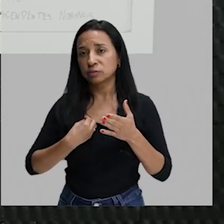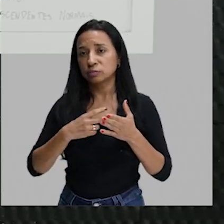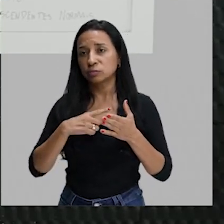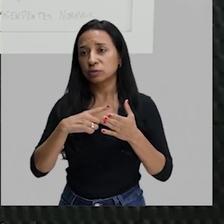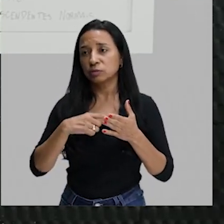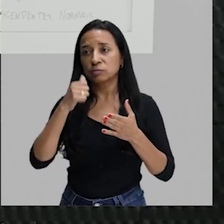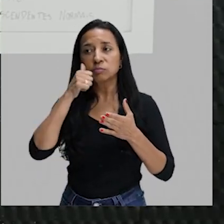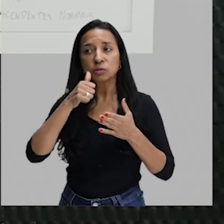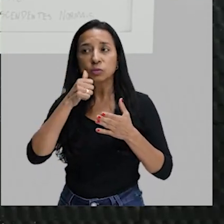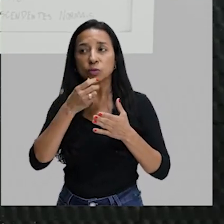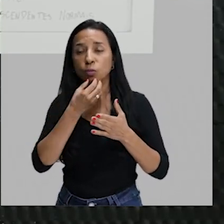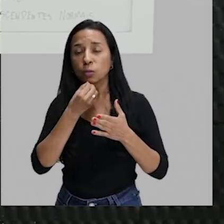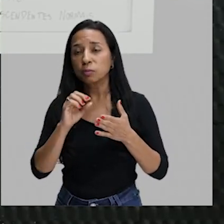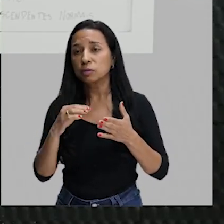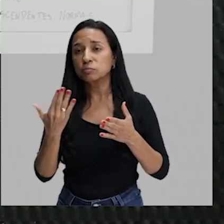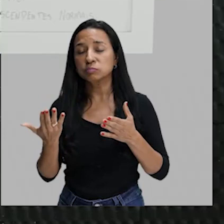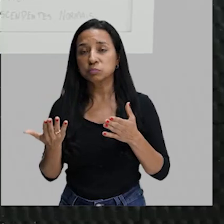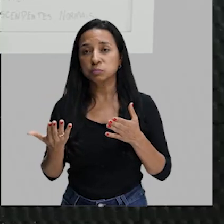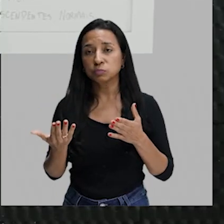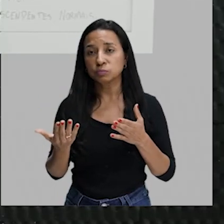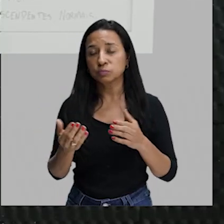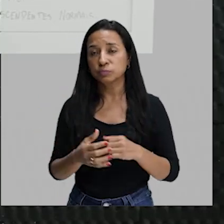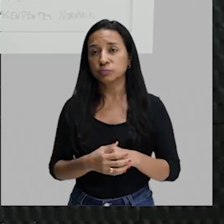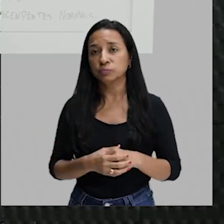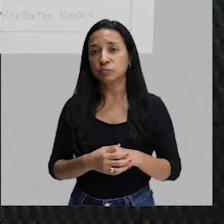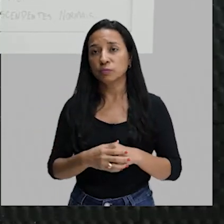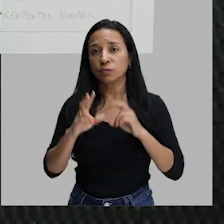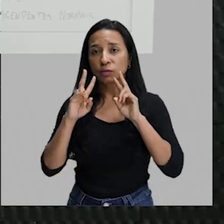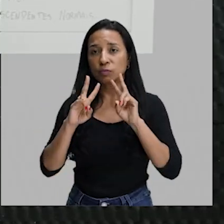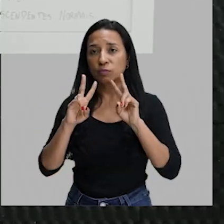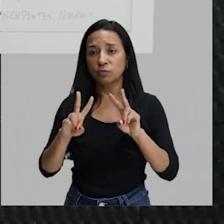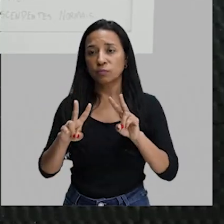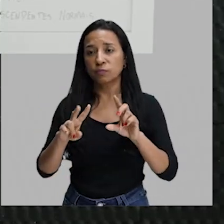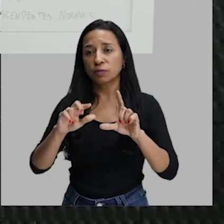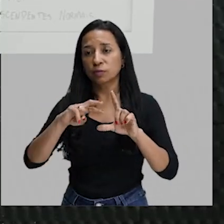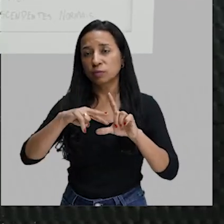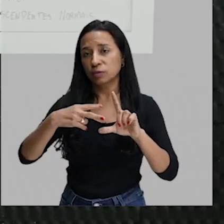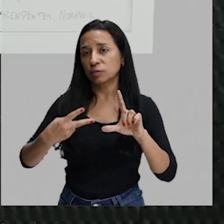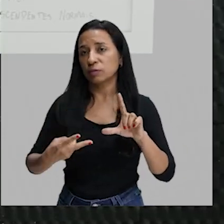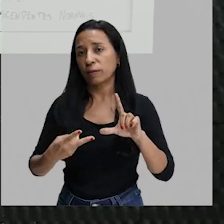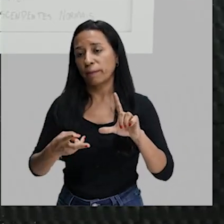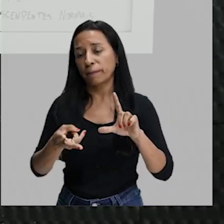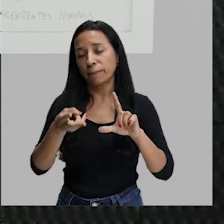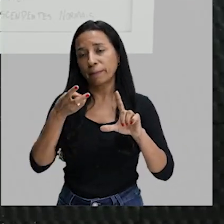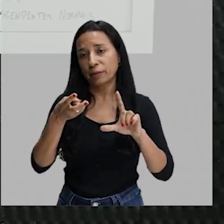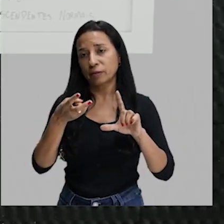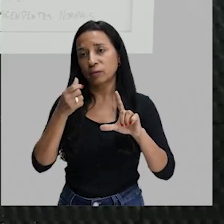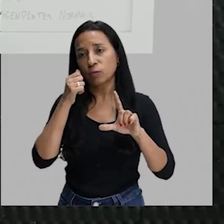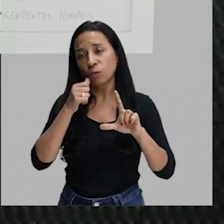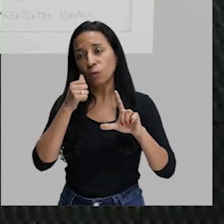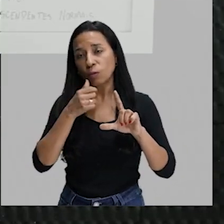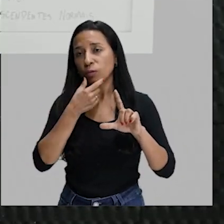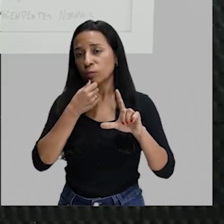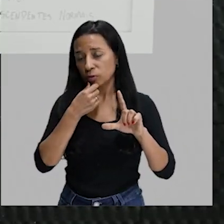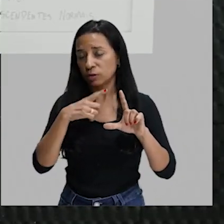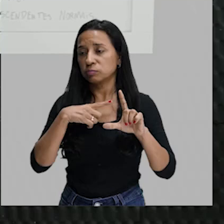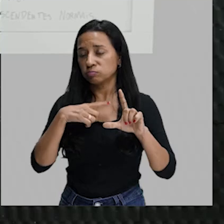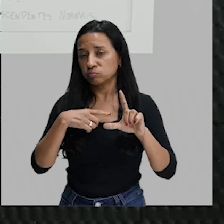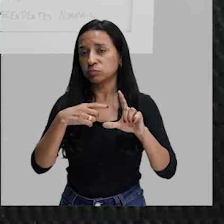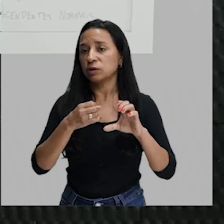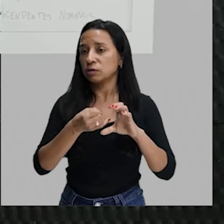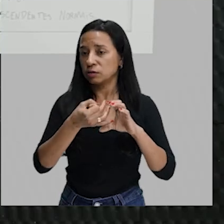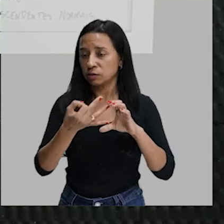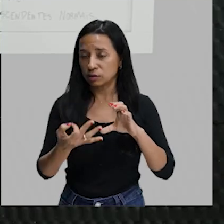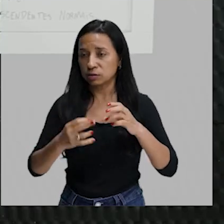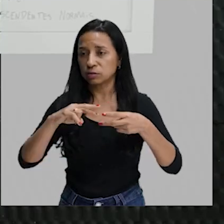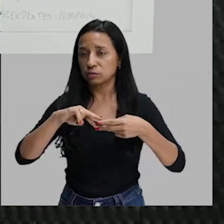tanto masculino quanto feminino. Eu estou olhando por heredograma e percebo que tanto homens quanto mulheres têm essa característica genética,